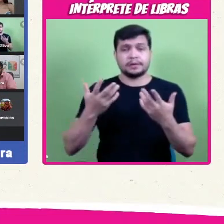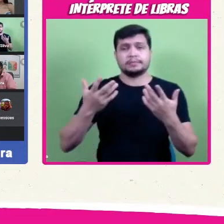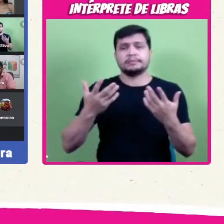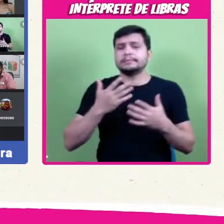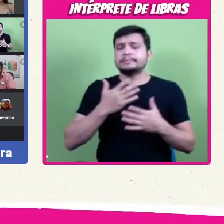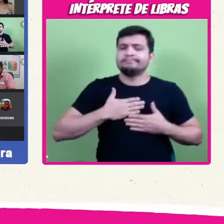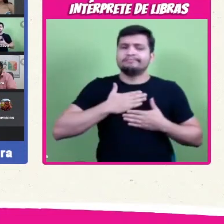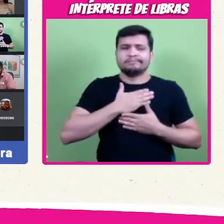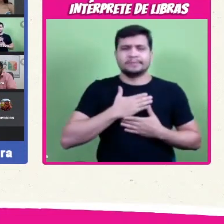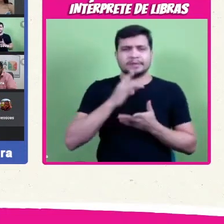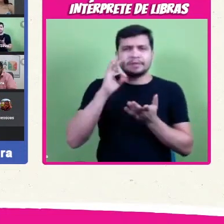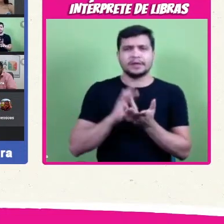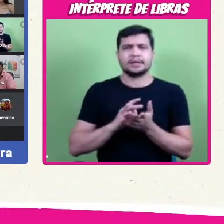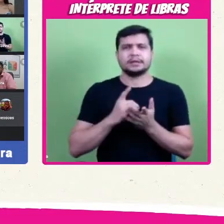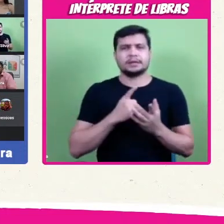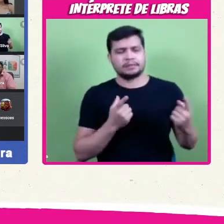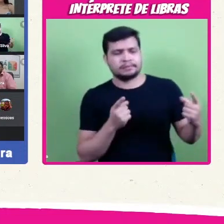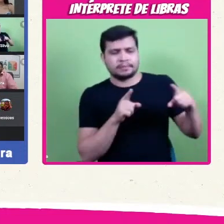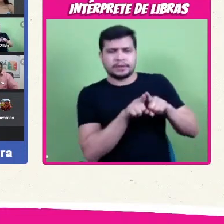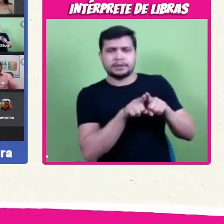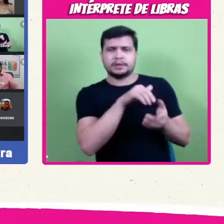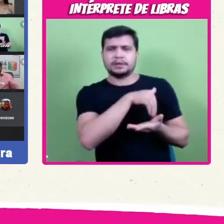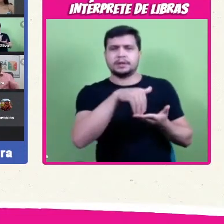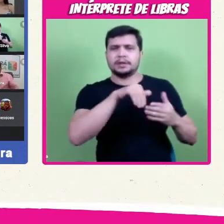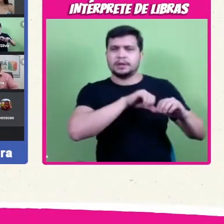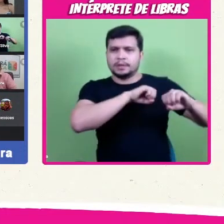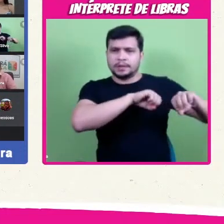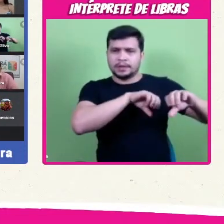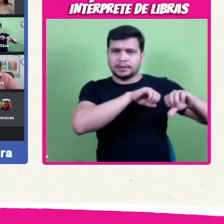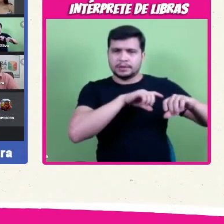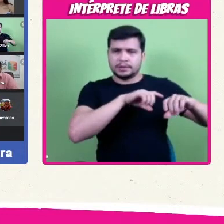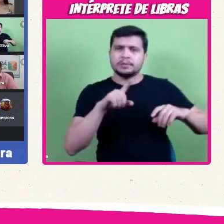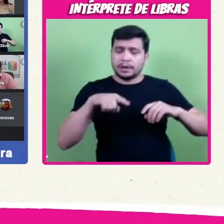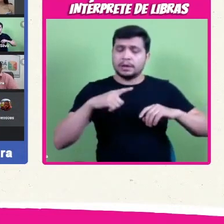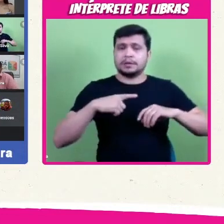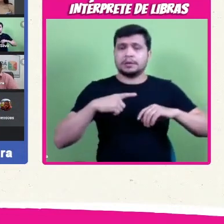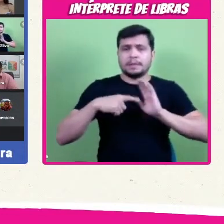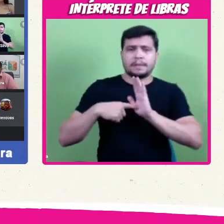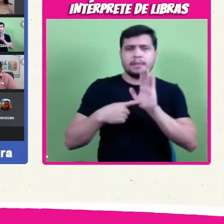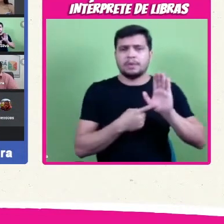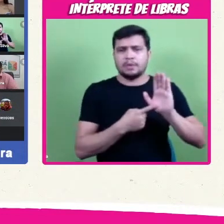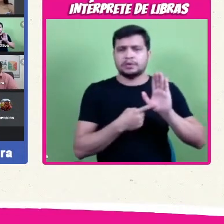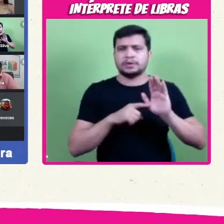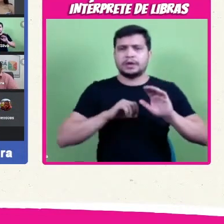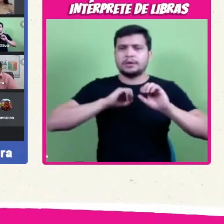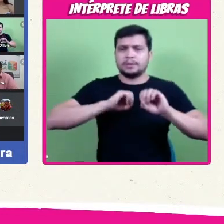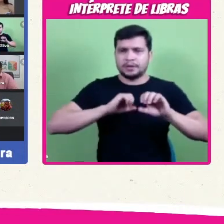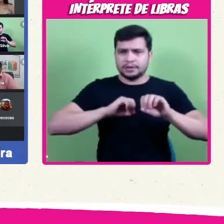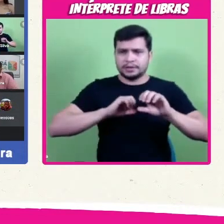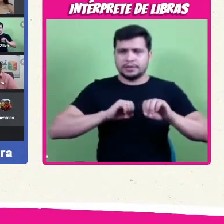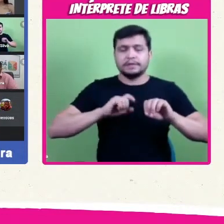parceria a Secretaria de Educação, em estar apostando, estar realizando essa mostra educativa, que ela é muito cara, né, para as